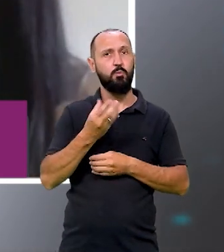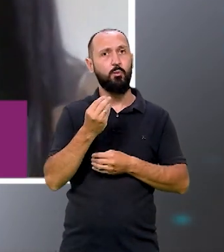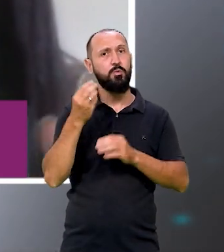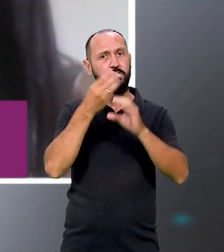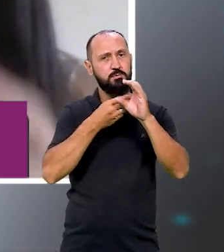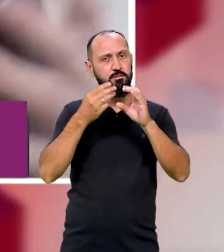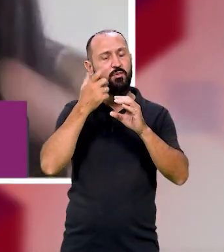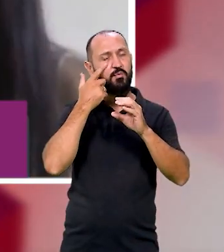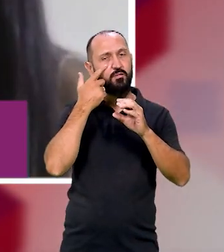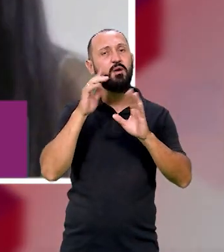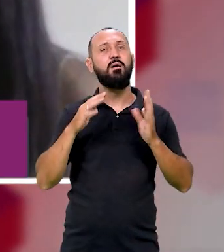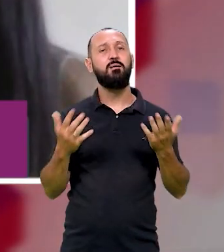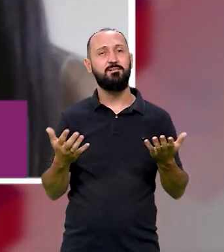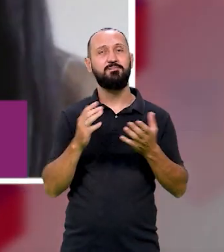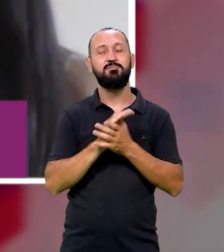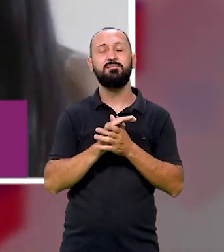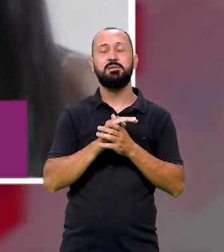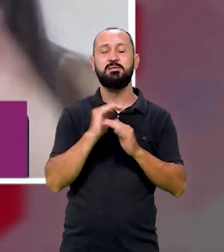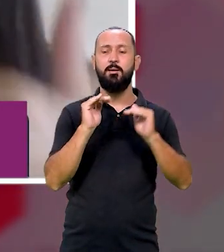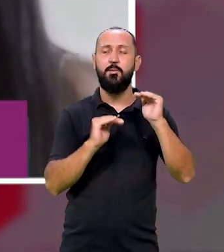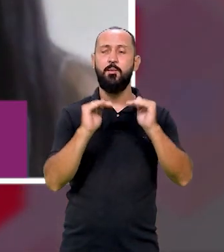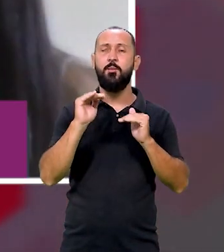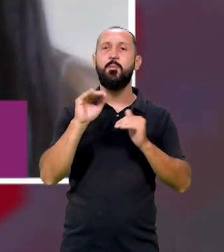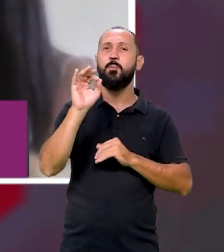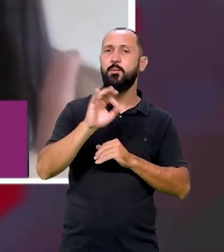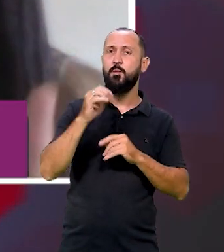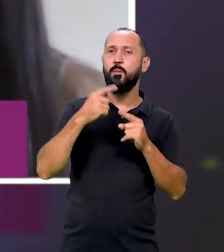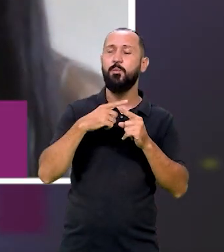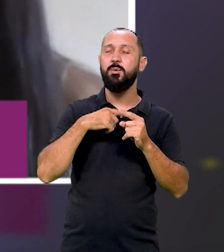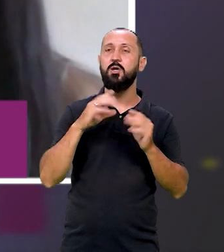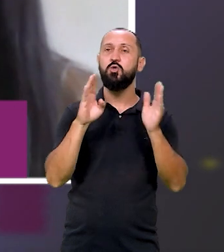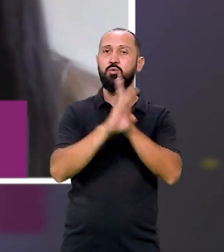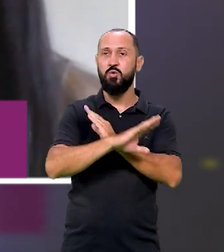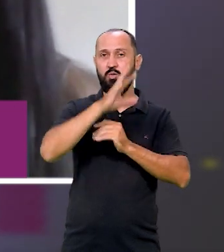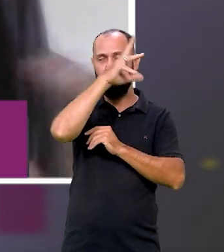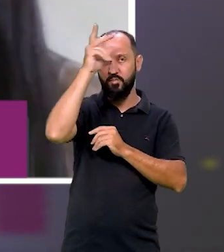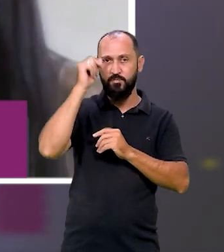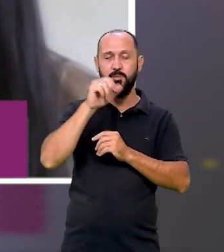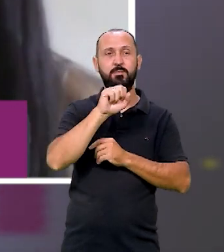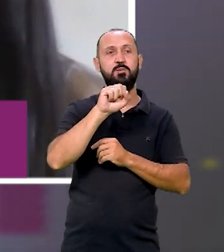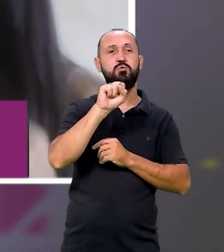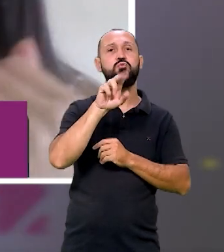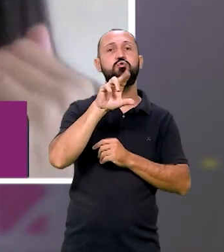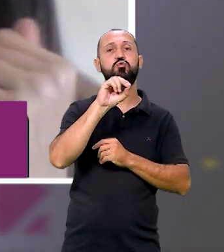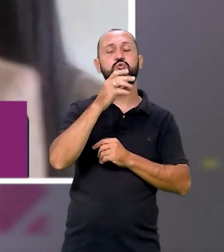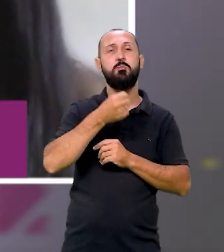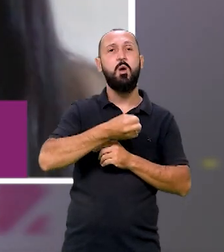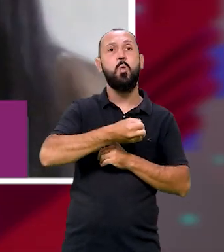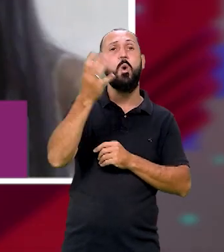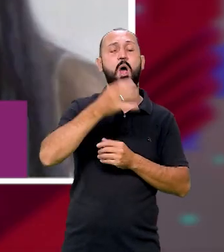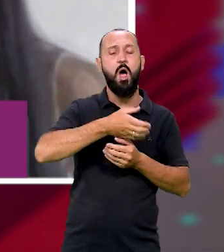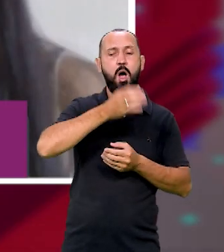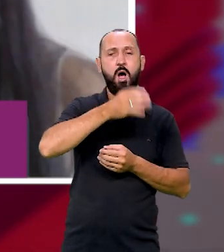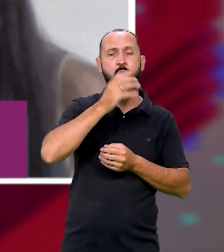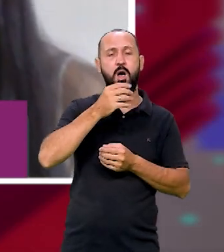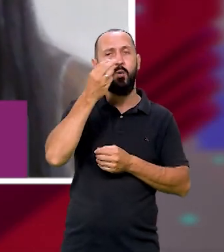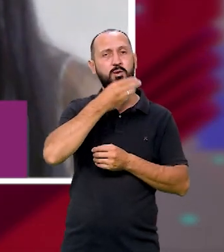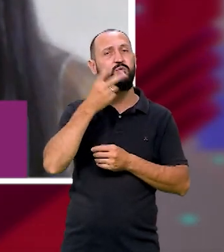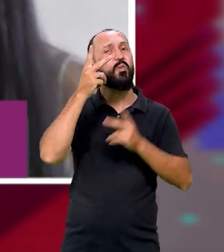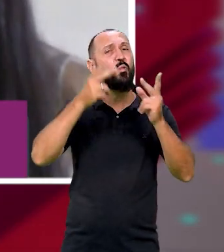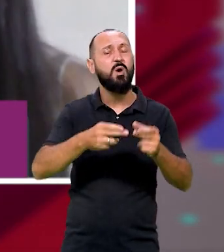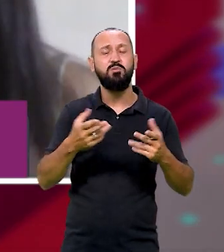tá? Porque normalmente está relacionado com a pouca quantidade de ingestão de proteína e o excesso desse carboidrato. E até com frutas,